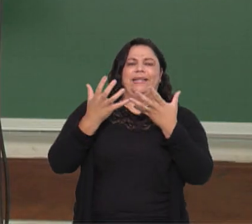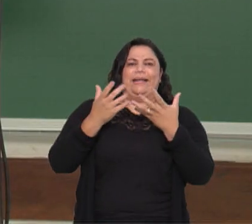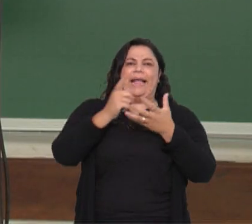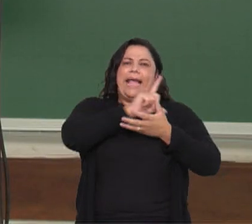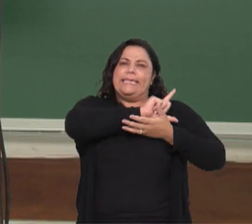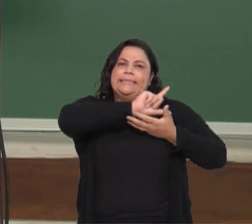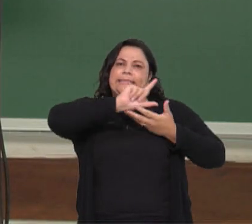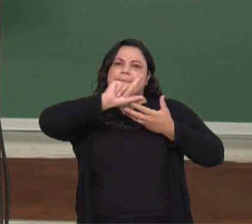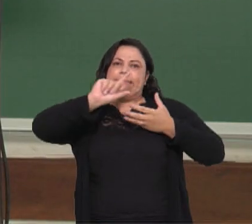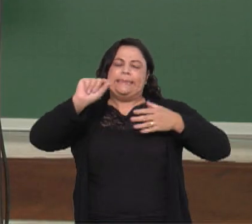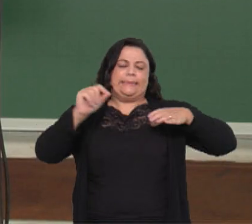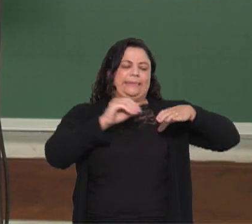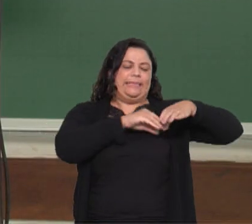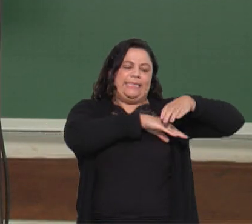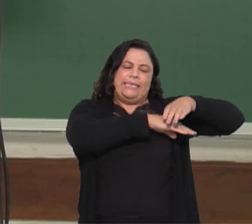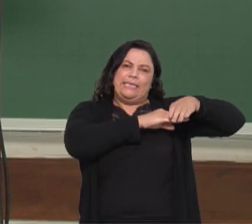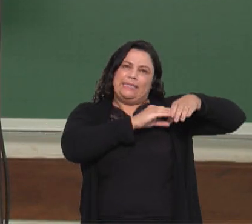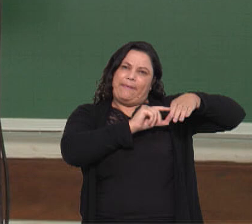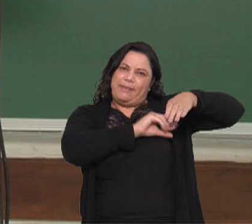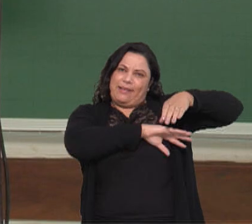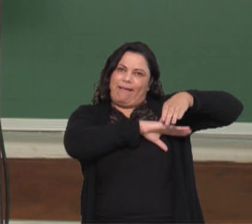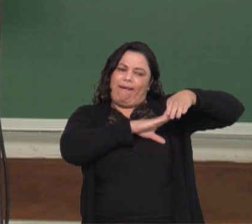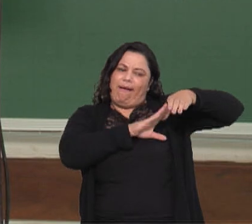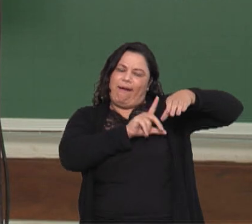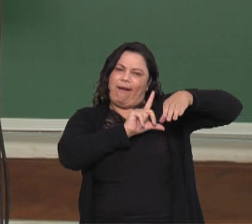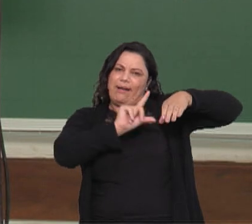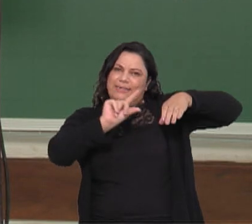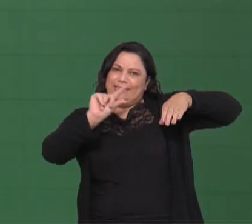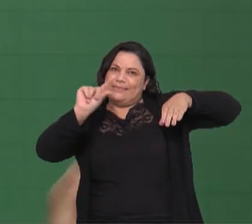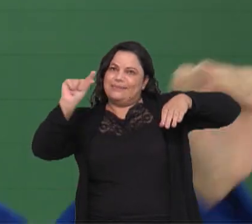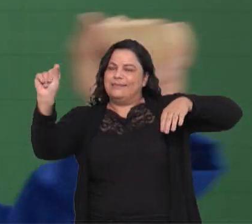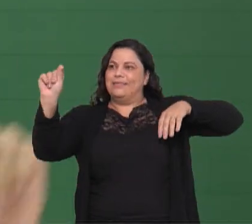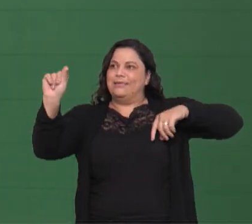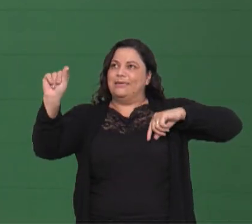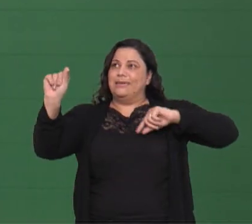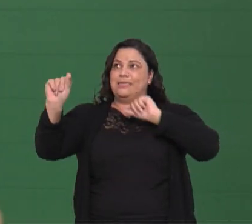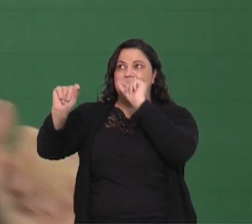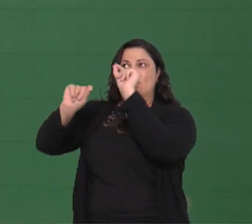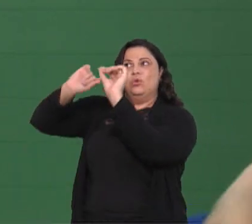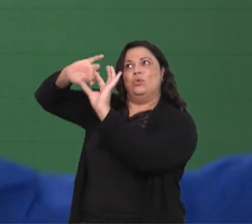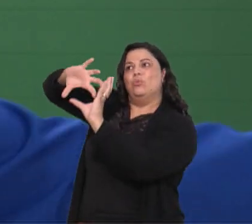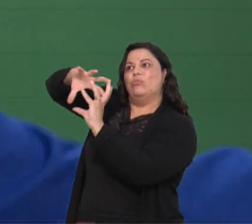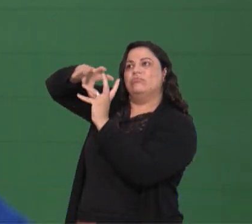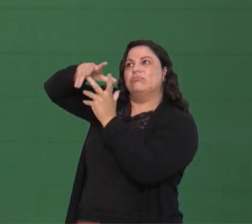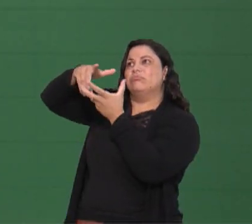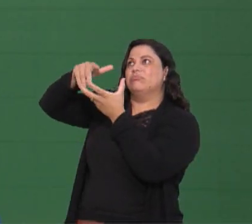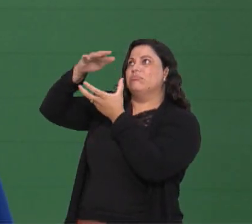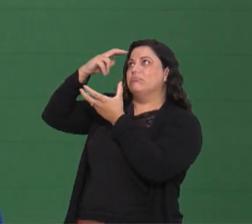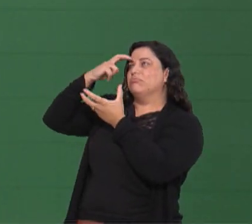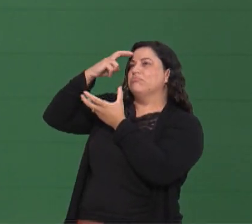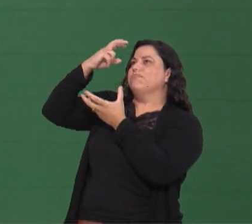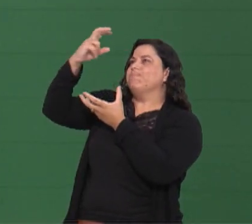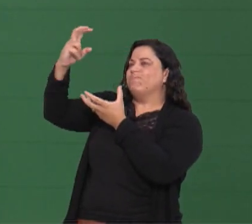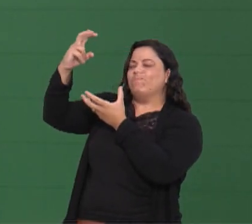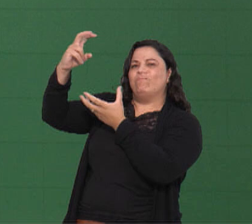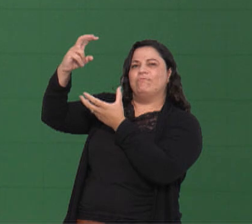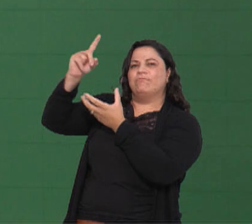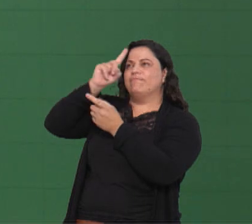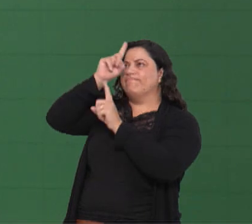e ascender, subir ao mundo das ideias, ao mundo inteligível, pois lá reside o